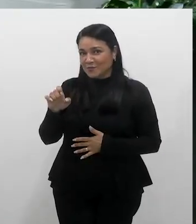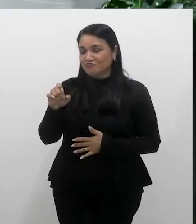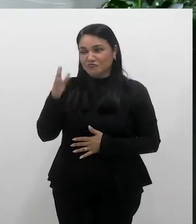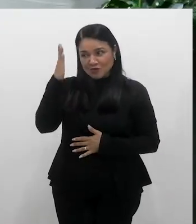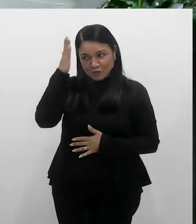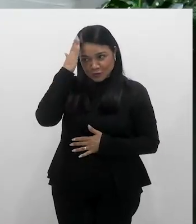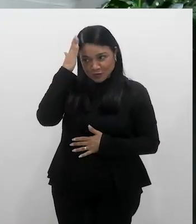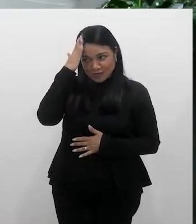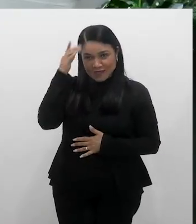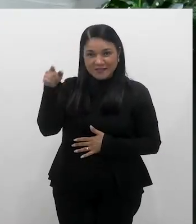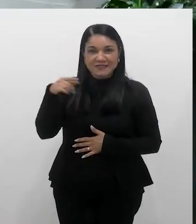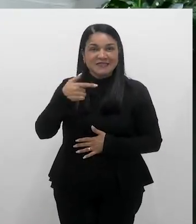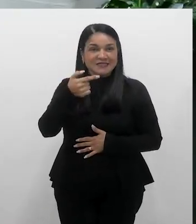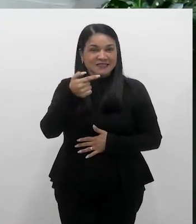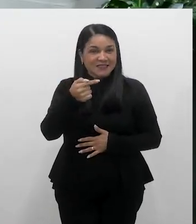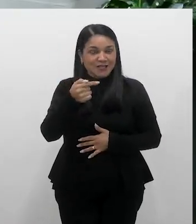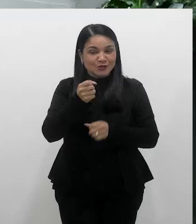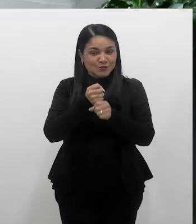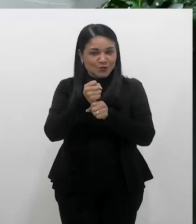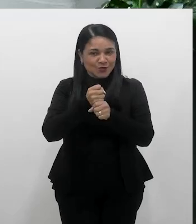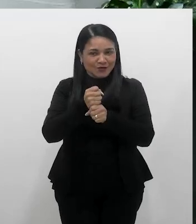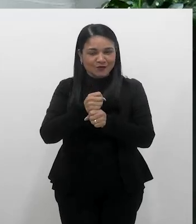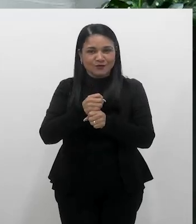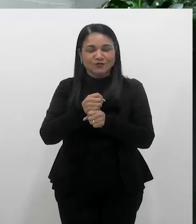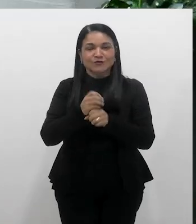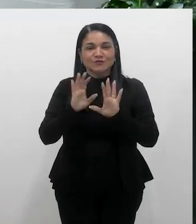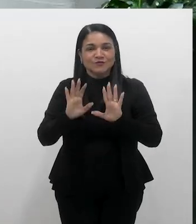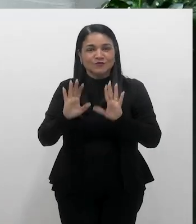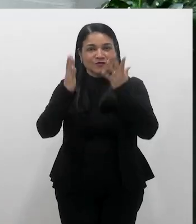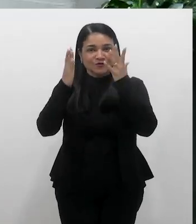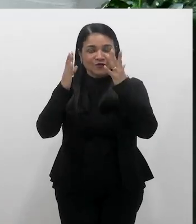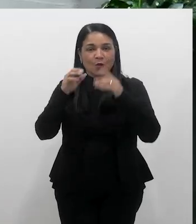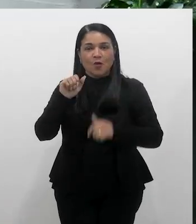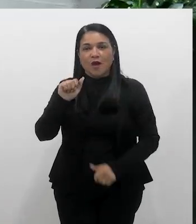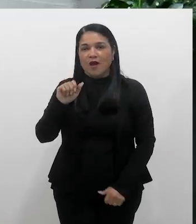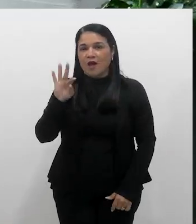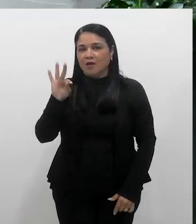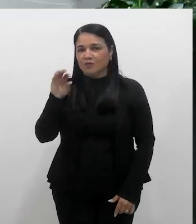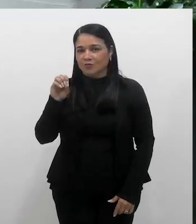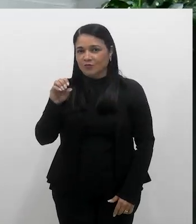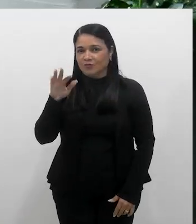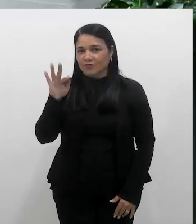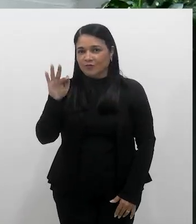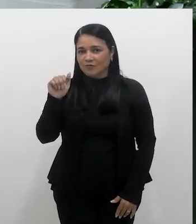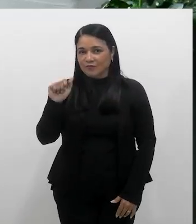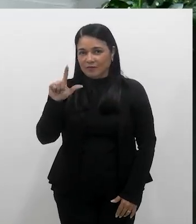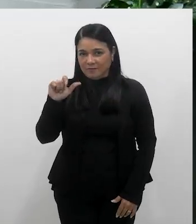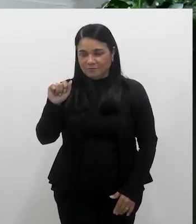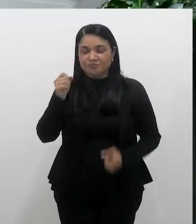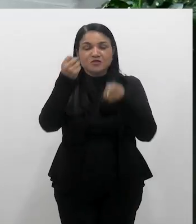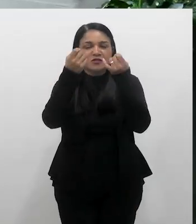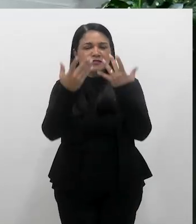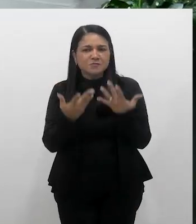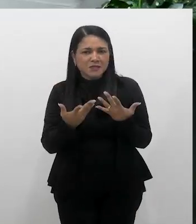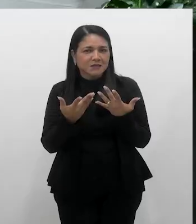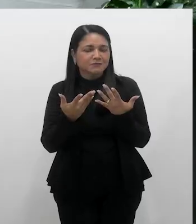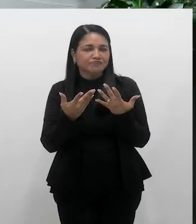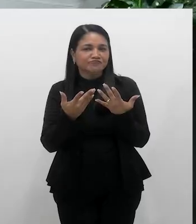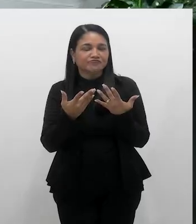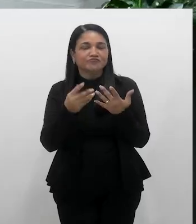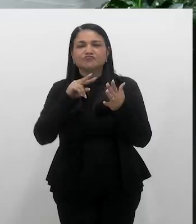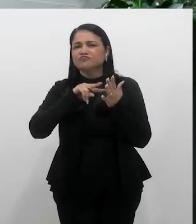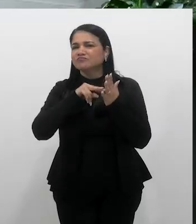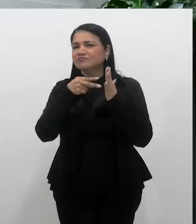aí. 7º ano do festival Atos de Fala. O que significa esse festival? Explica pra gente.